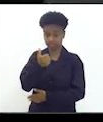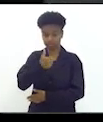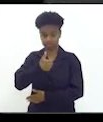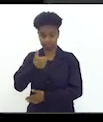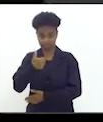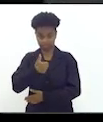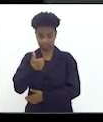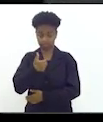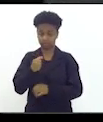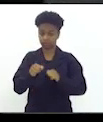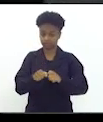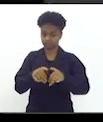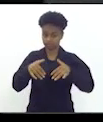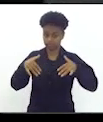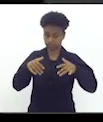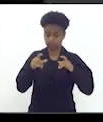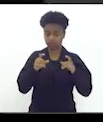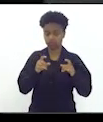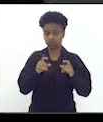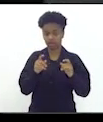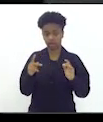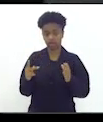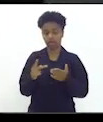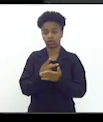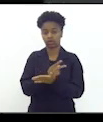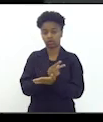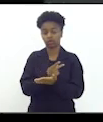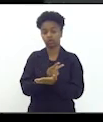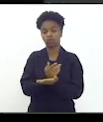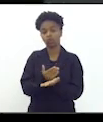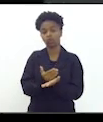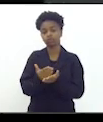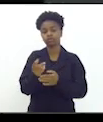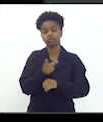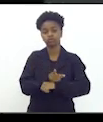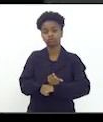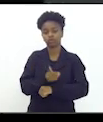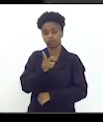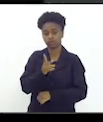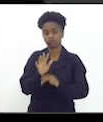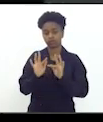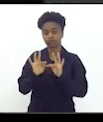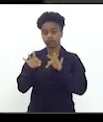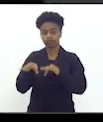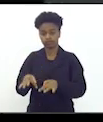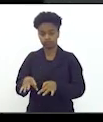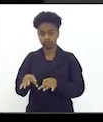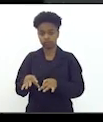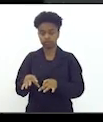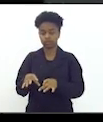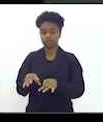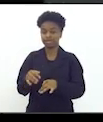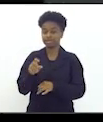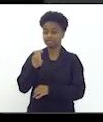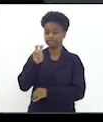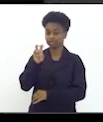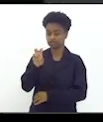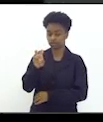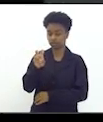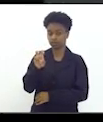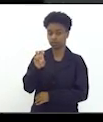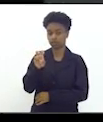61ª sessão ordinária, que iniciada às 14 horas, encerrou-se às 17